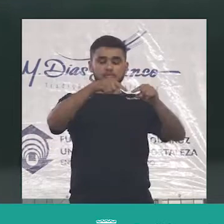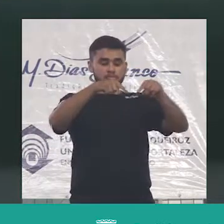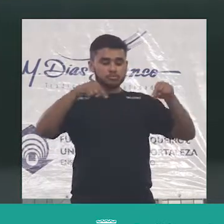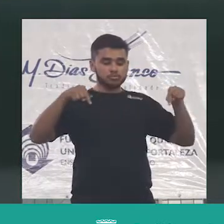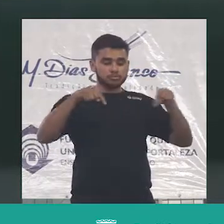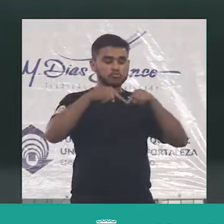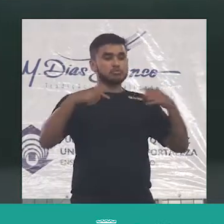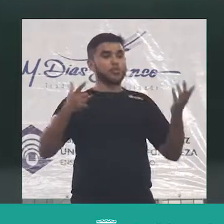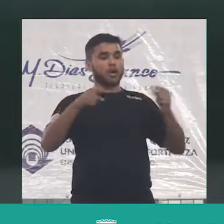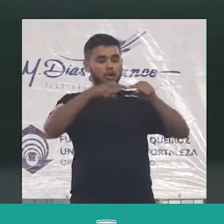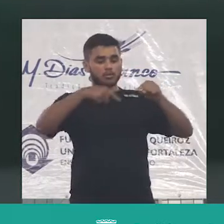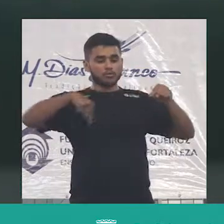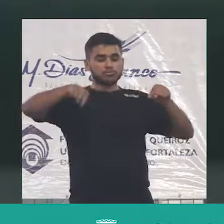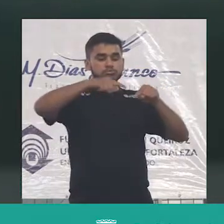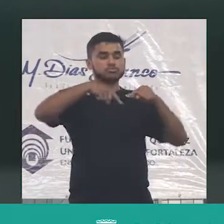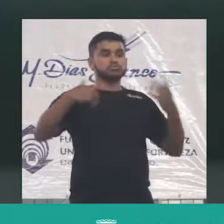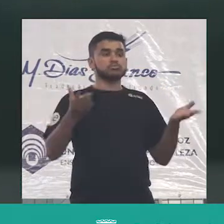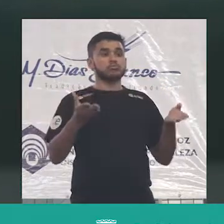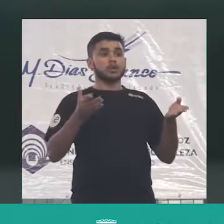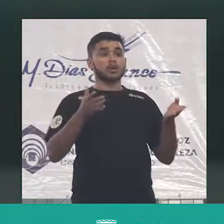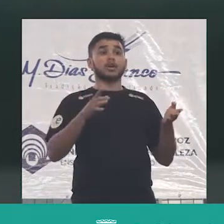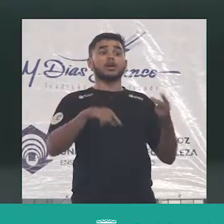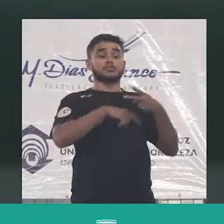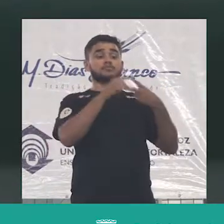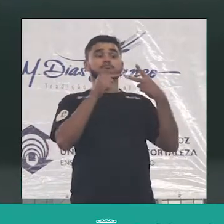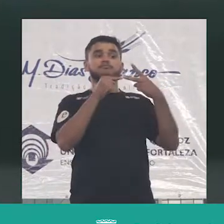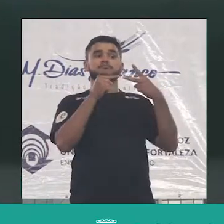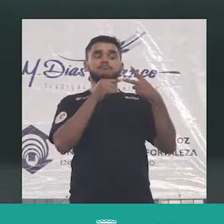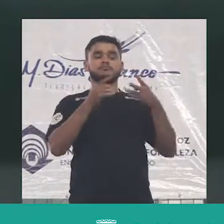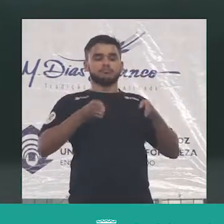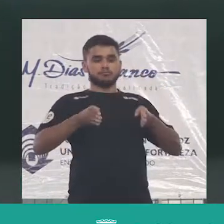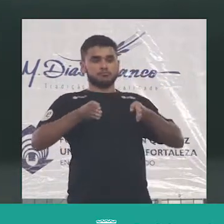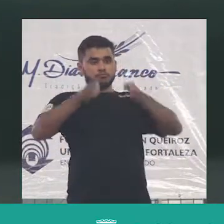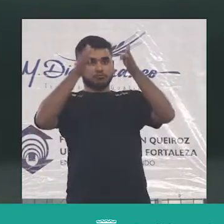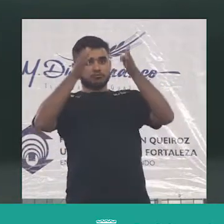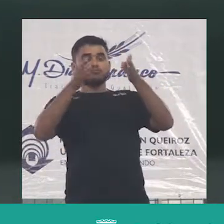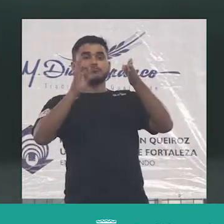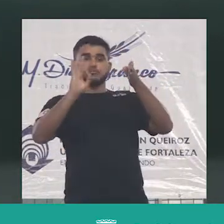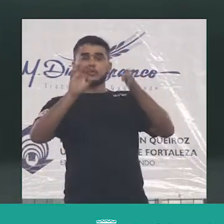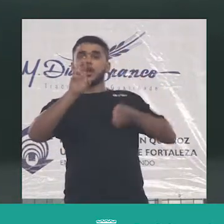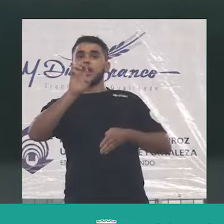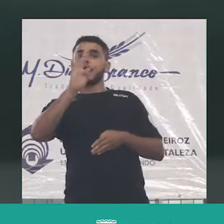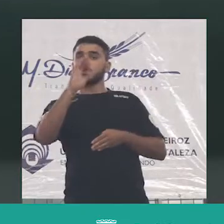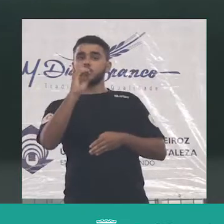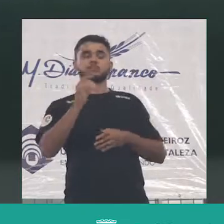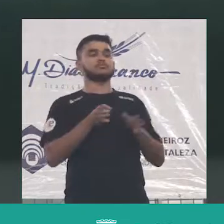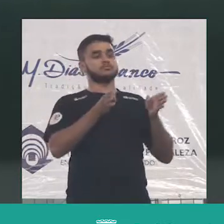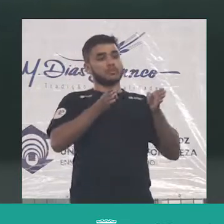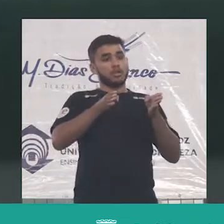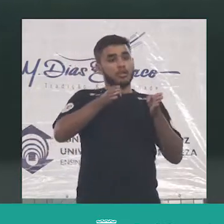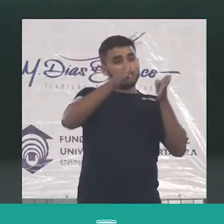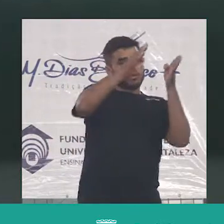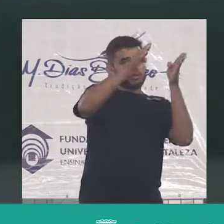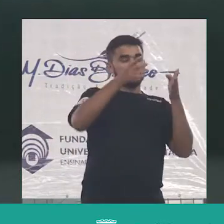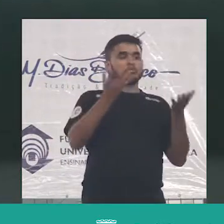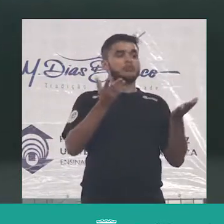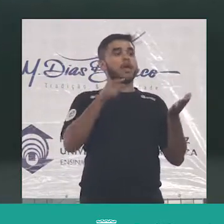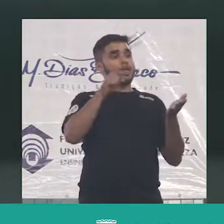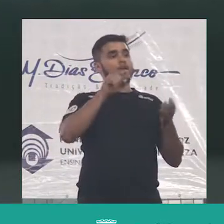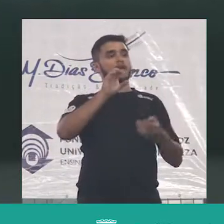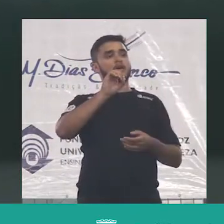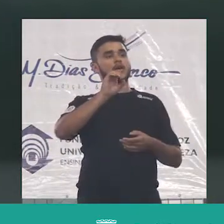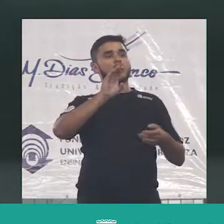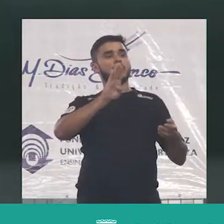da inclinação dessa lateral dele. Se ele estiver em pé, prisma reto. Se ele estiver inclinado, prisma